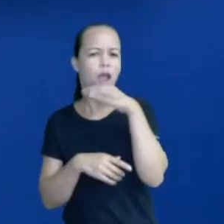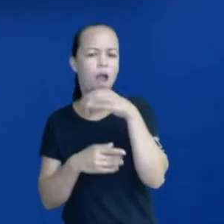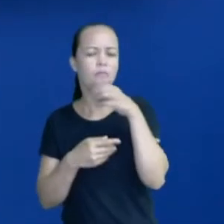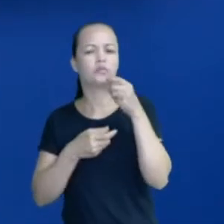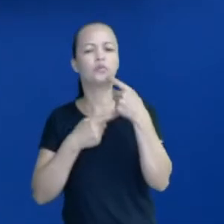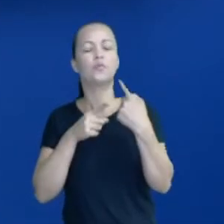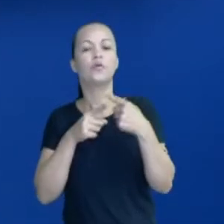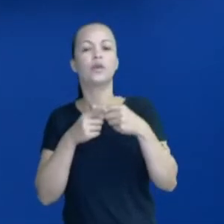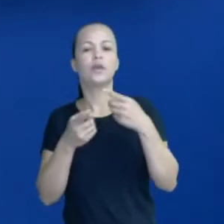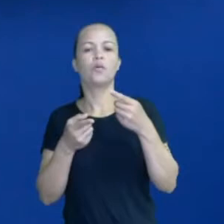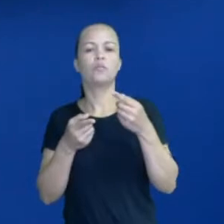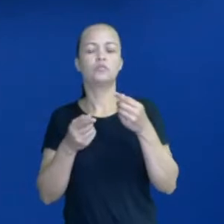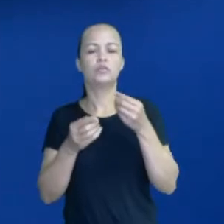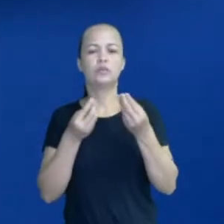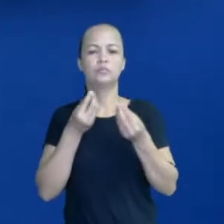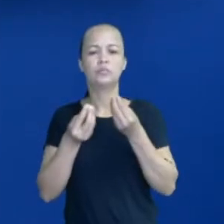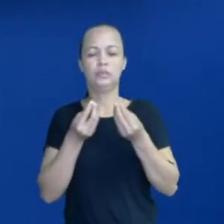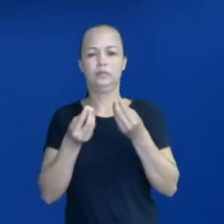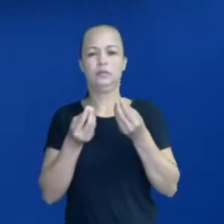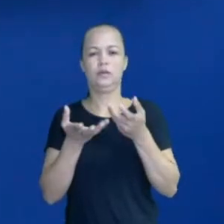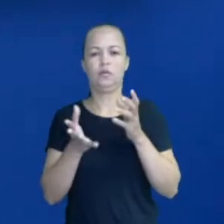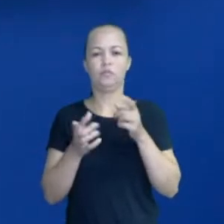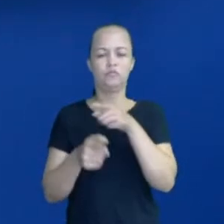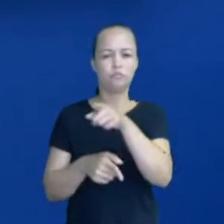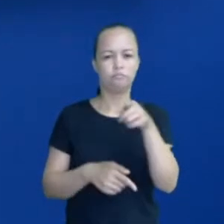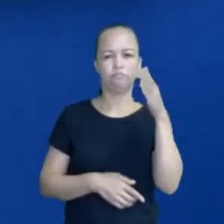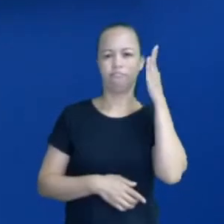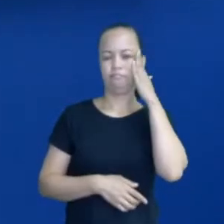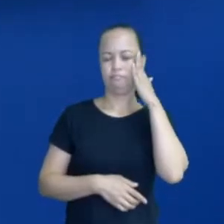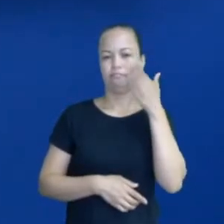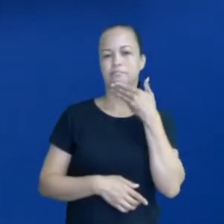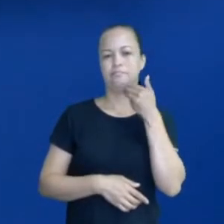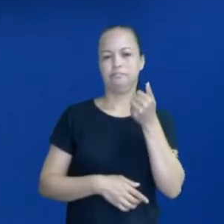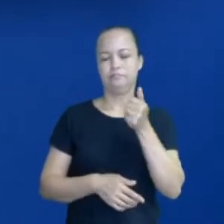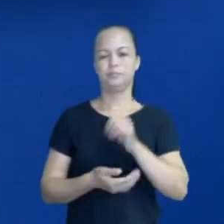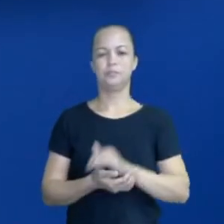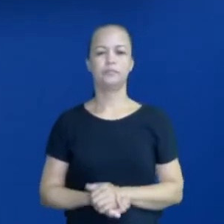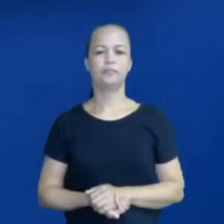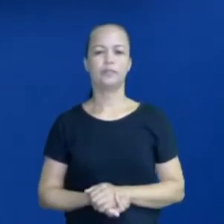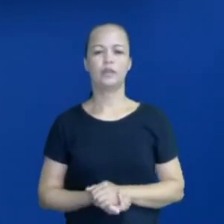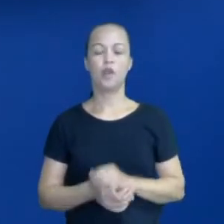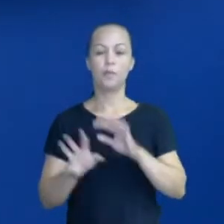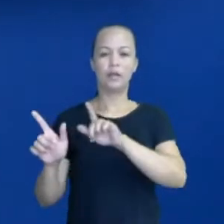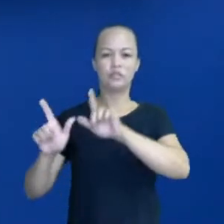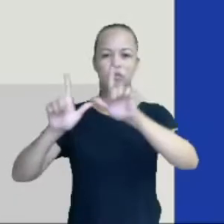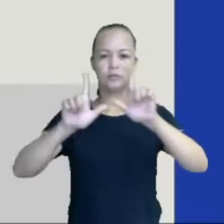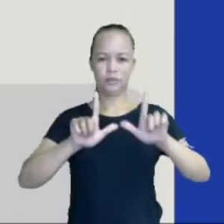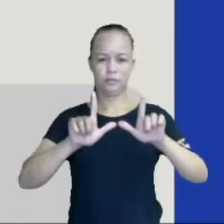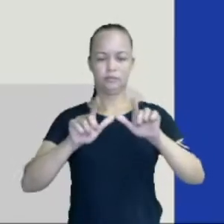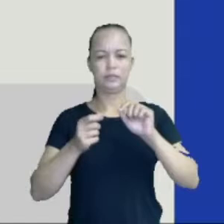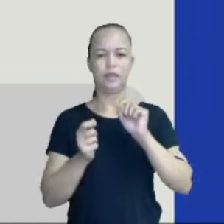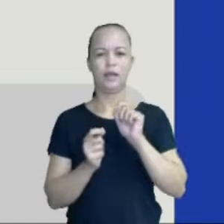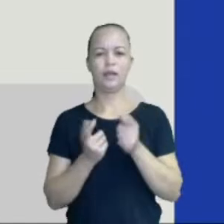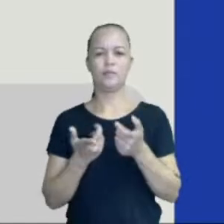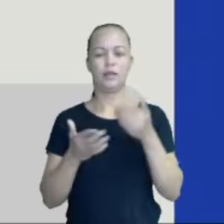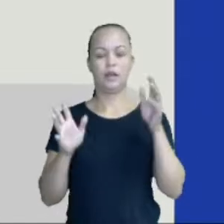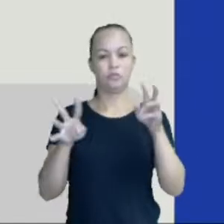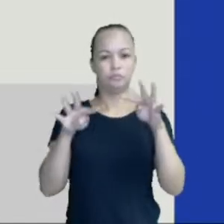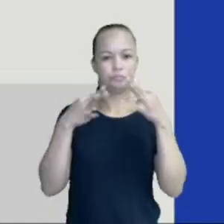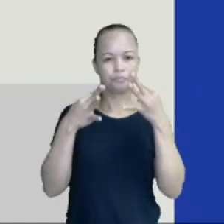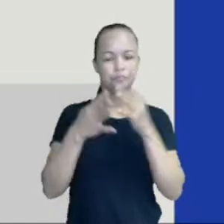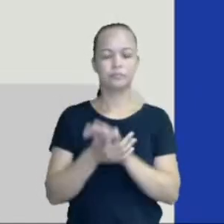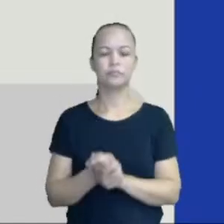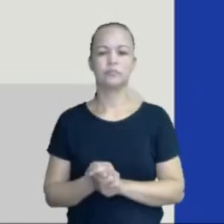falar das medidas do ângulo, porque aí vocês vão compreender melhor. Então, vamos para a próxima tela e presta bem atenção. Como eu falei para